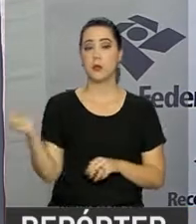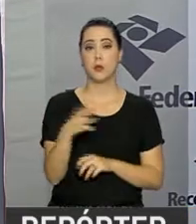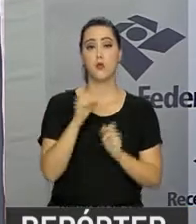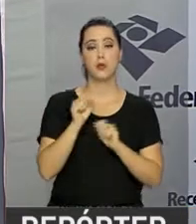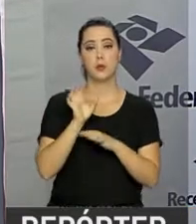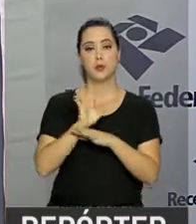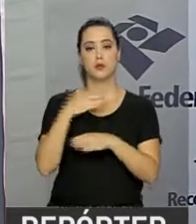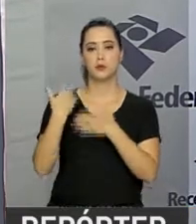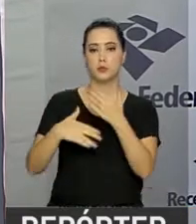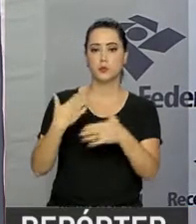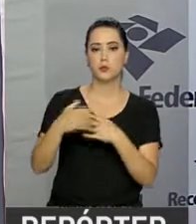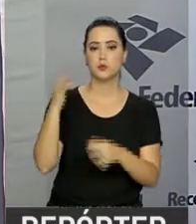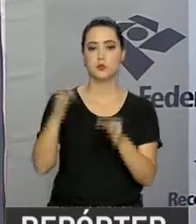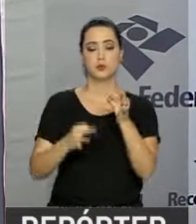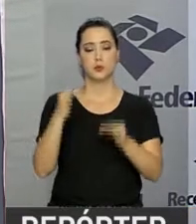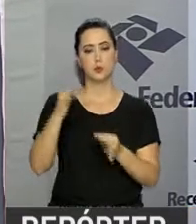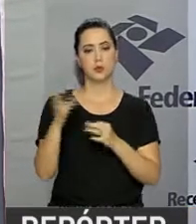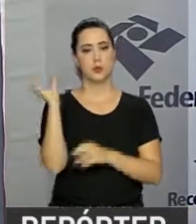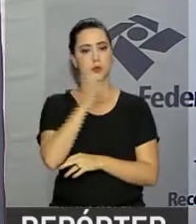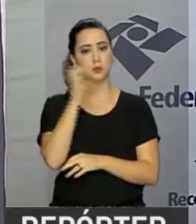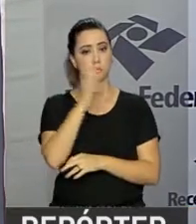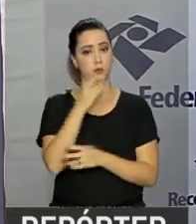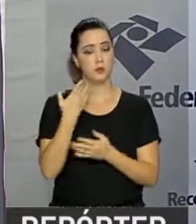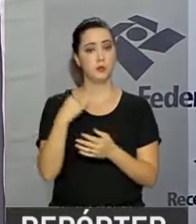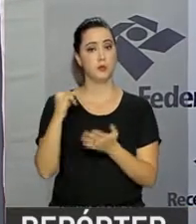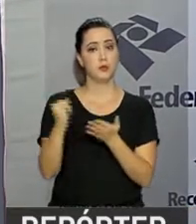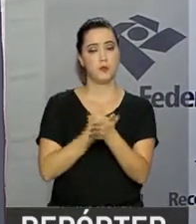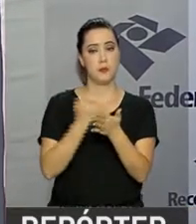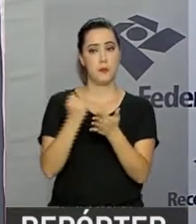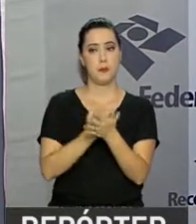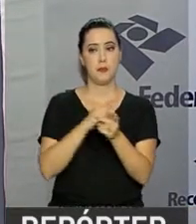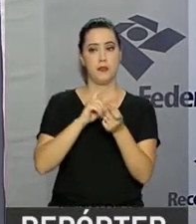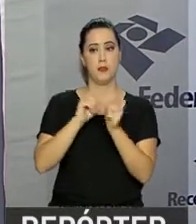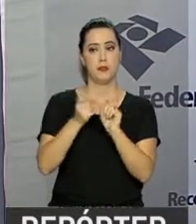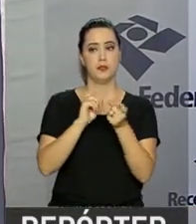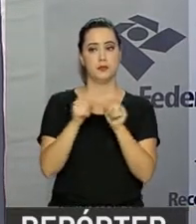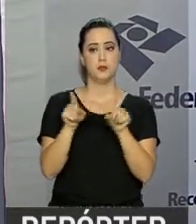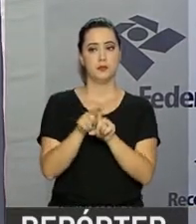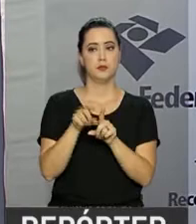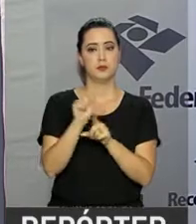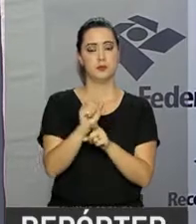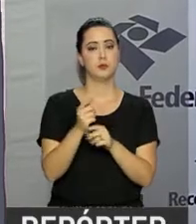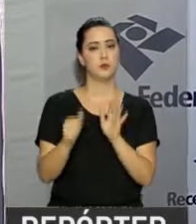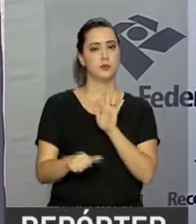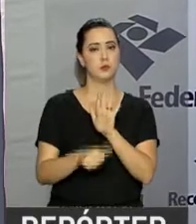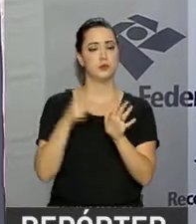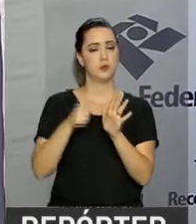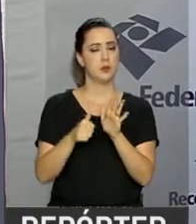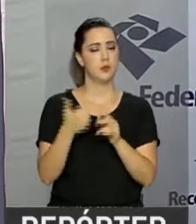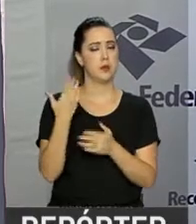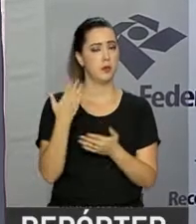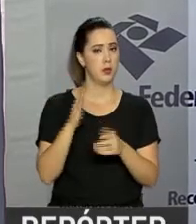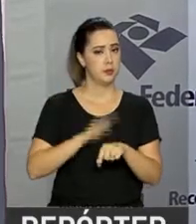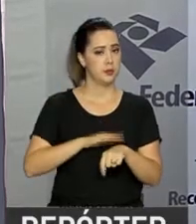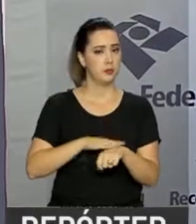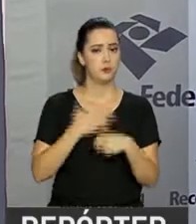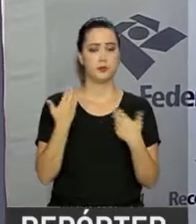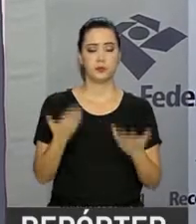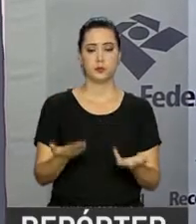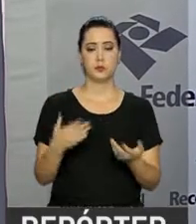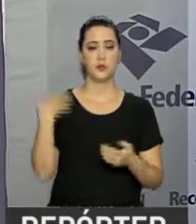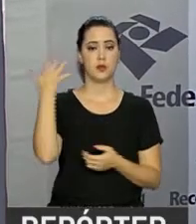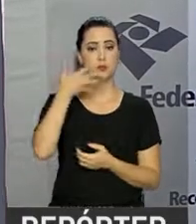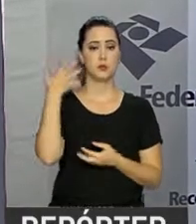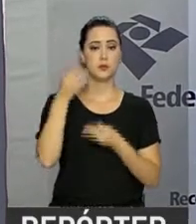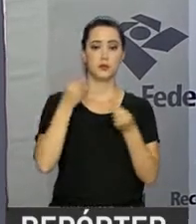ajudar a acelerar o julgamento de processos tributários e administrativos em primeira instância para explicar pra gente como que vai